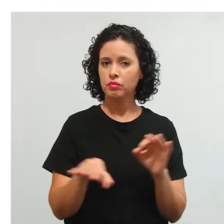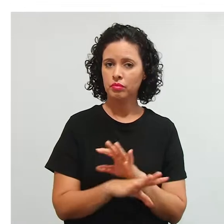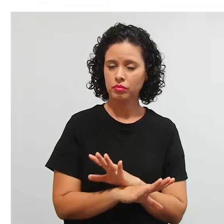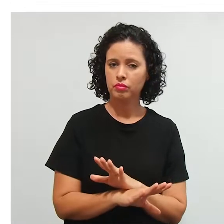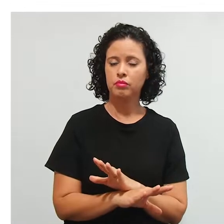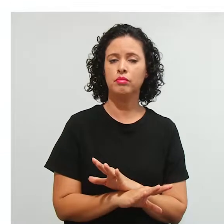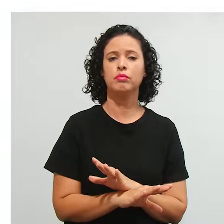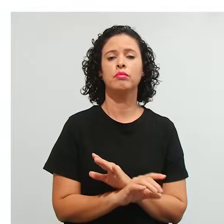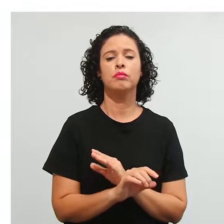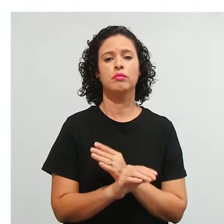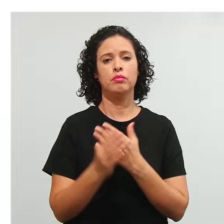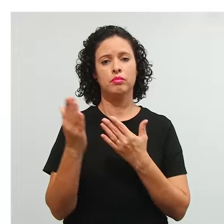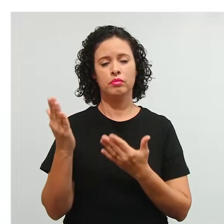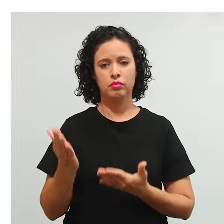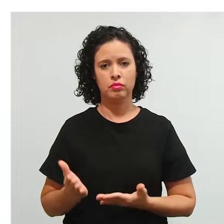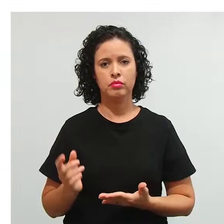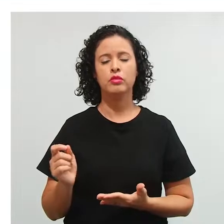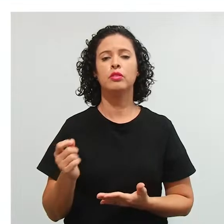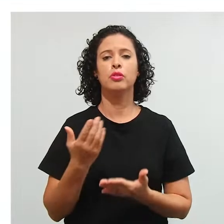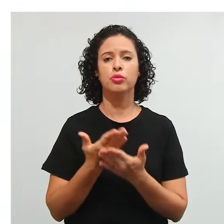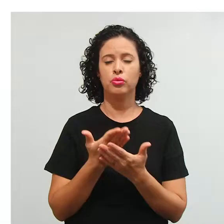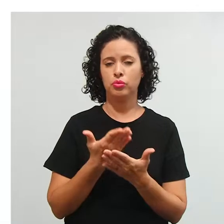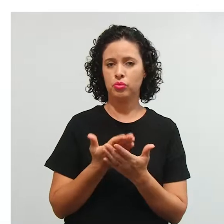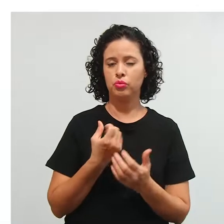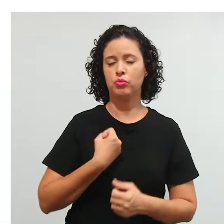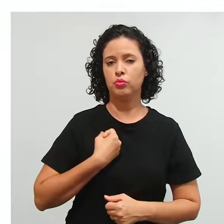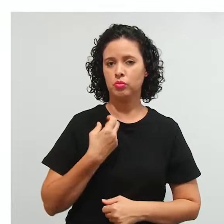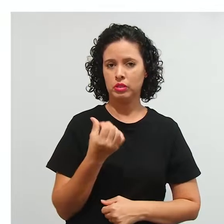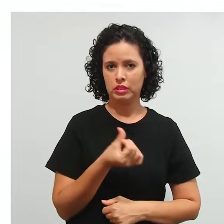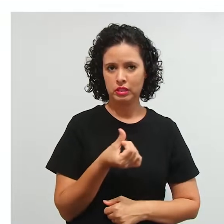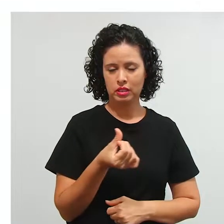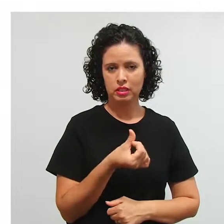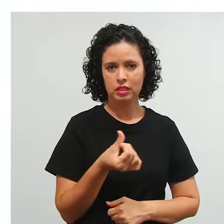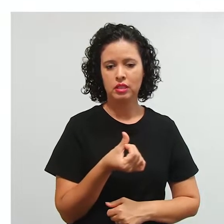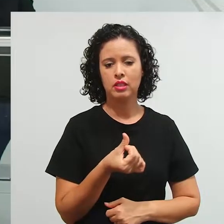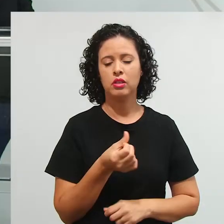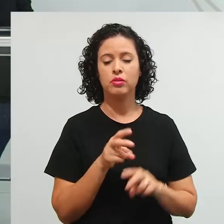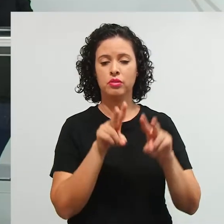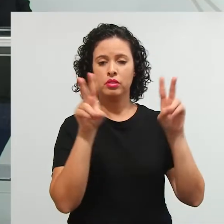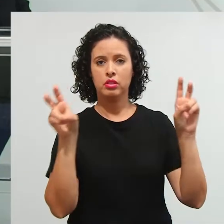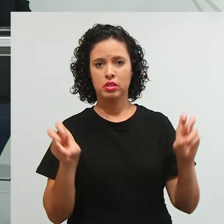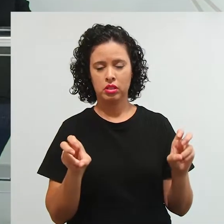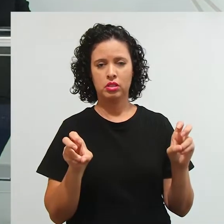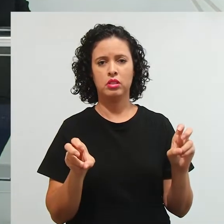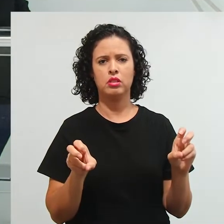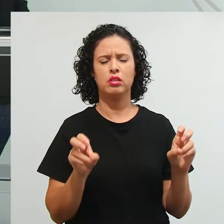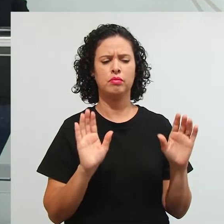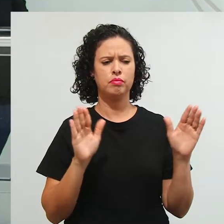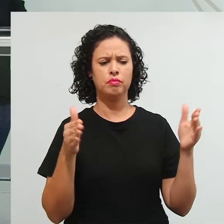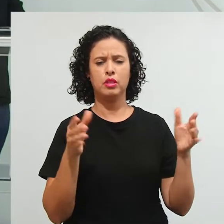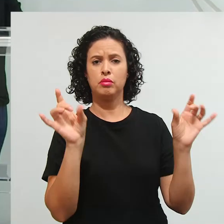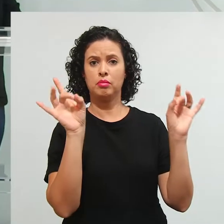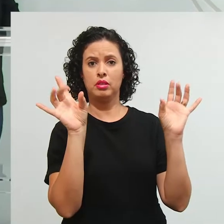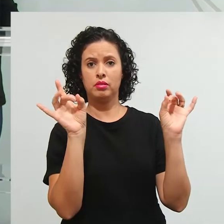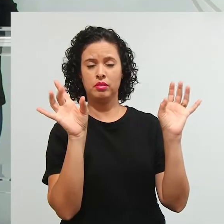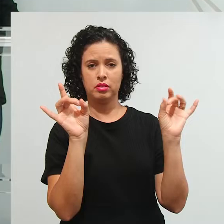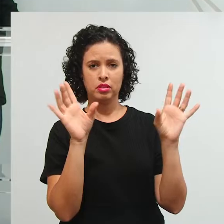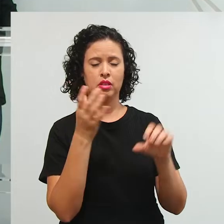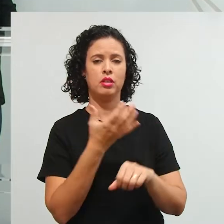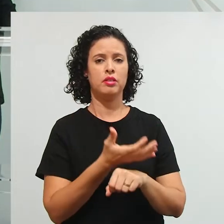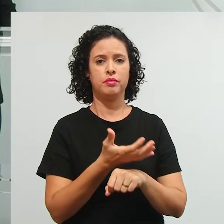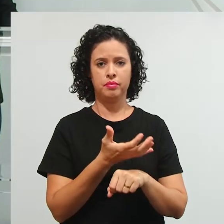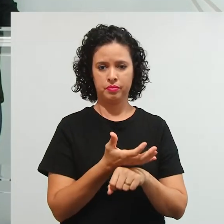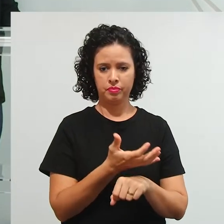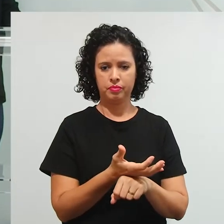Encerramos aqui a nossa webaula 6 com os tópicos especiais da